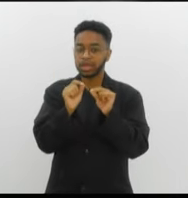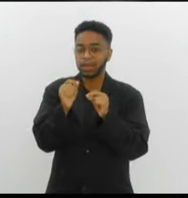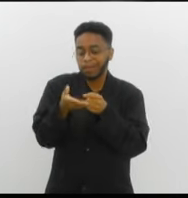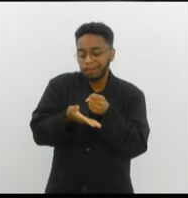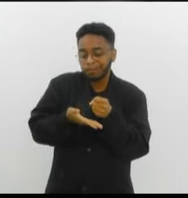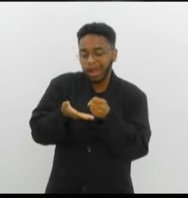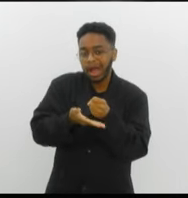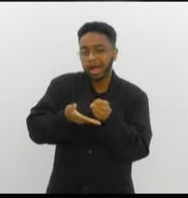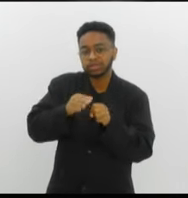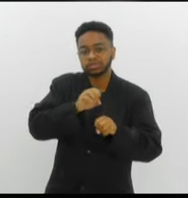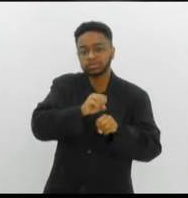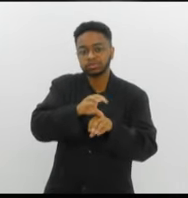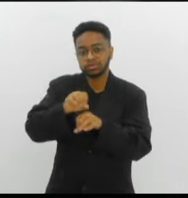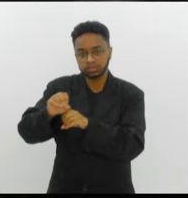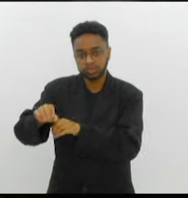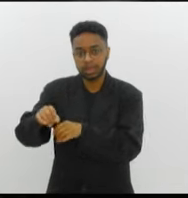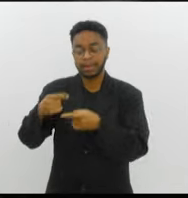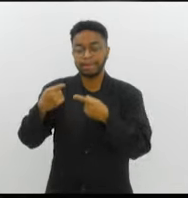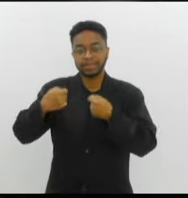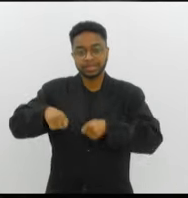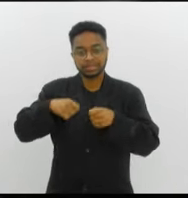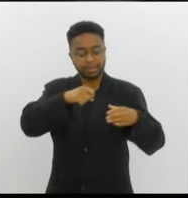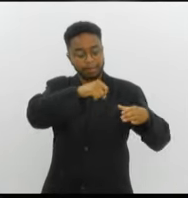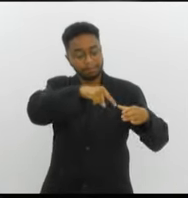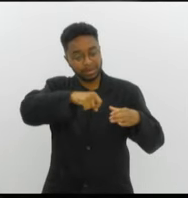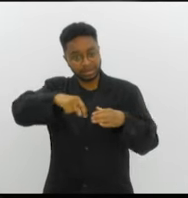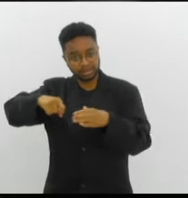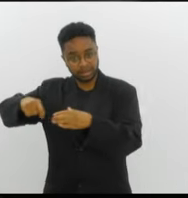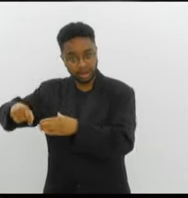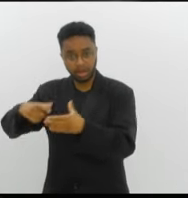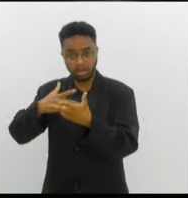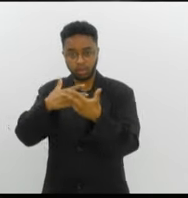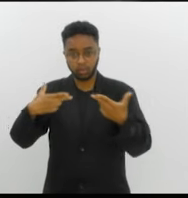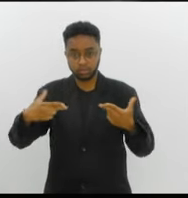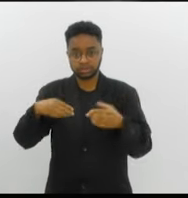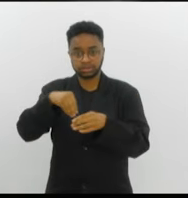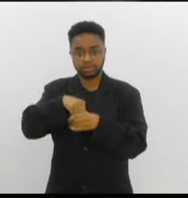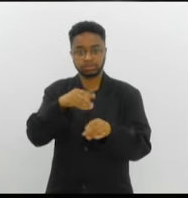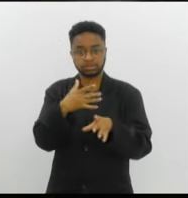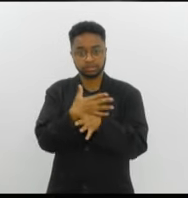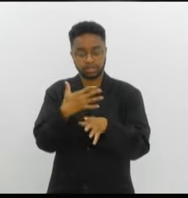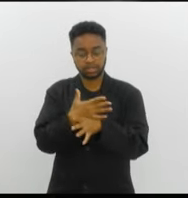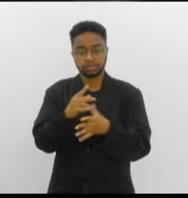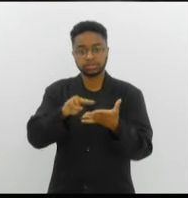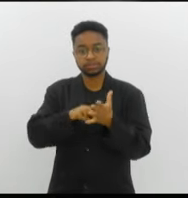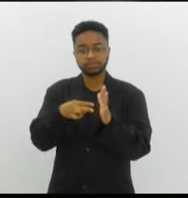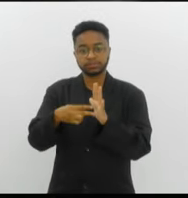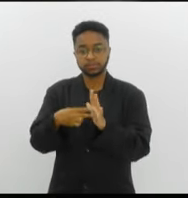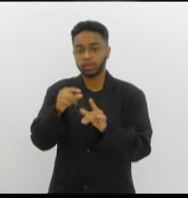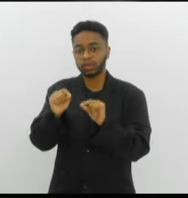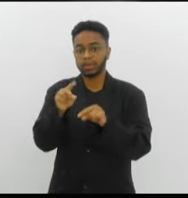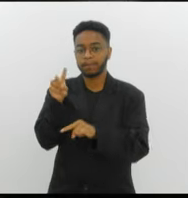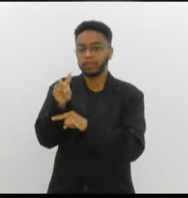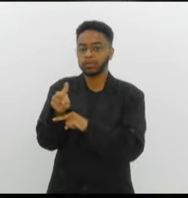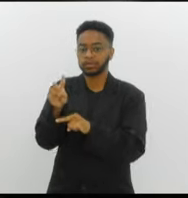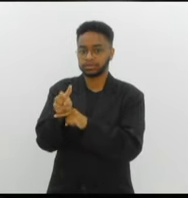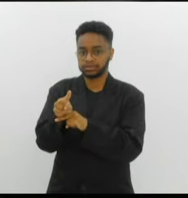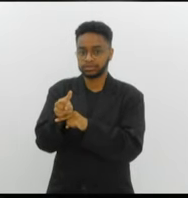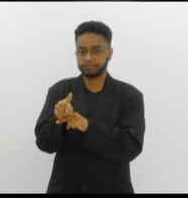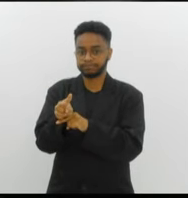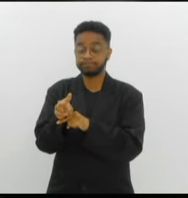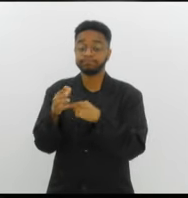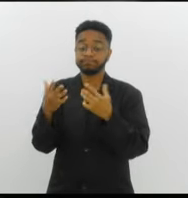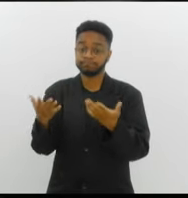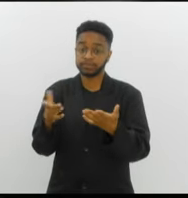uva vegetar a cidade, plantar, plantar, implantar, é uma forma de proteção. O que se faz